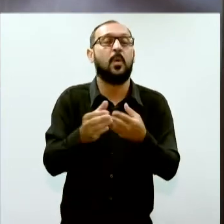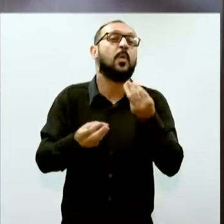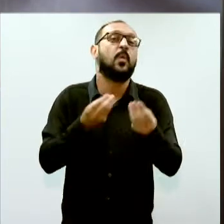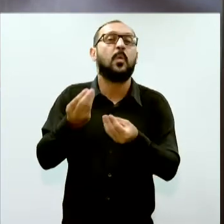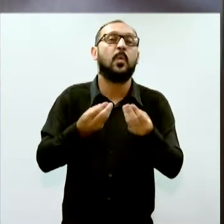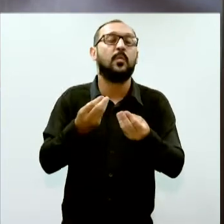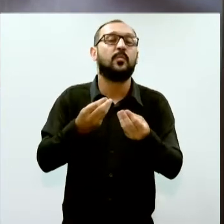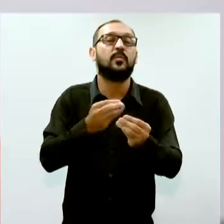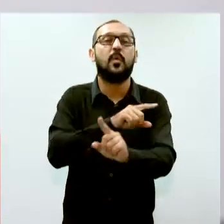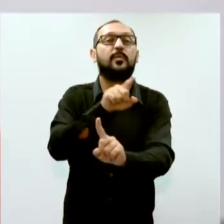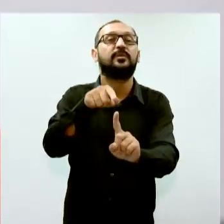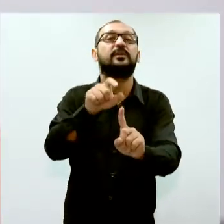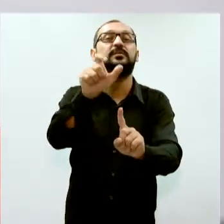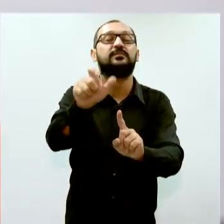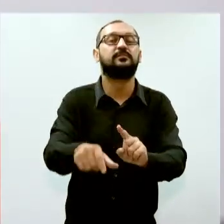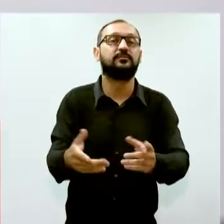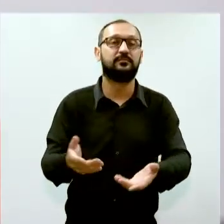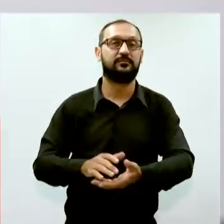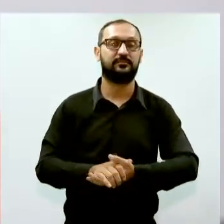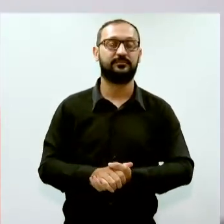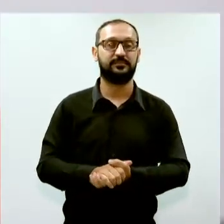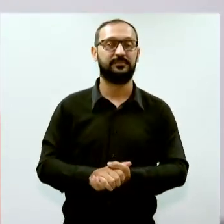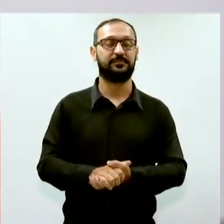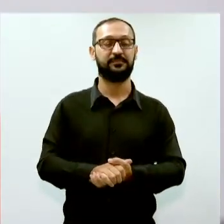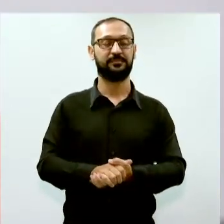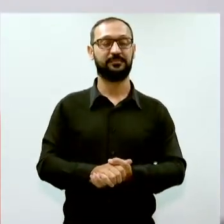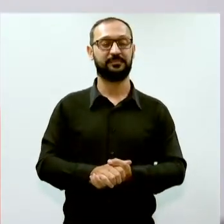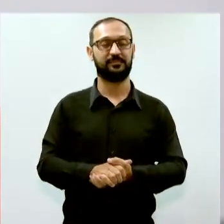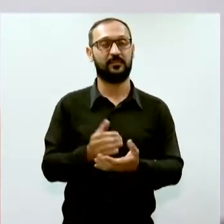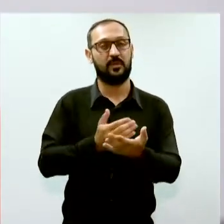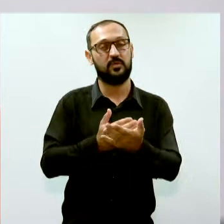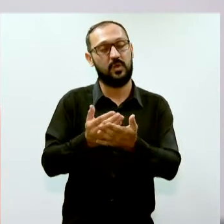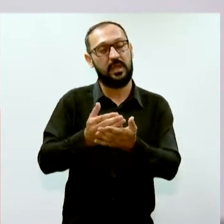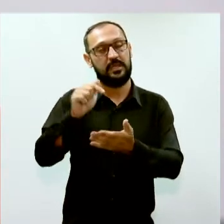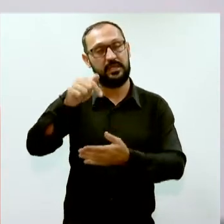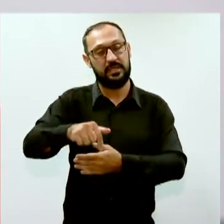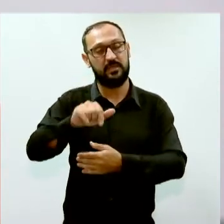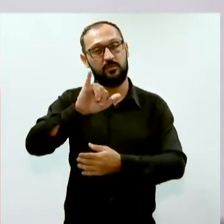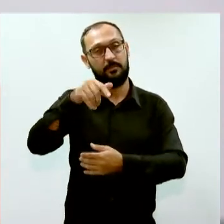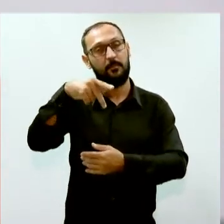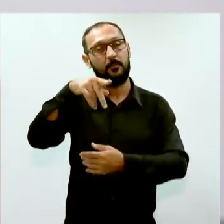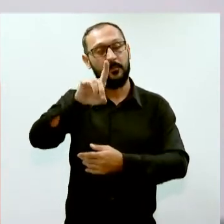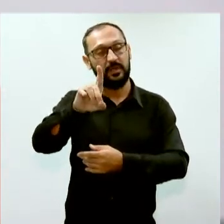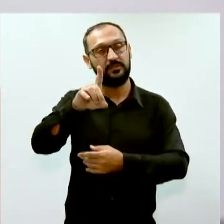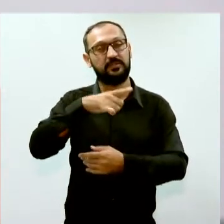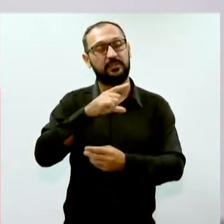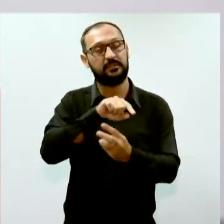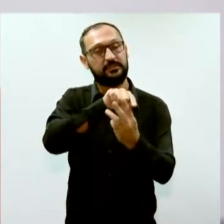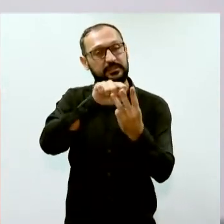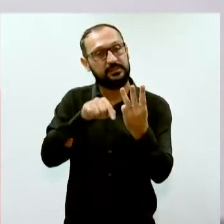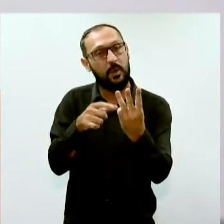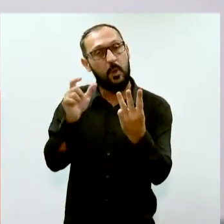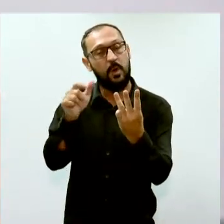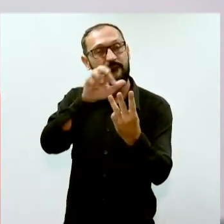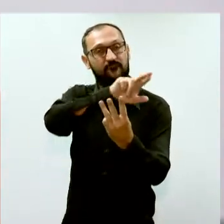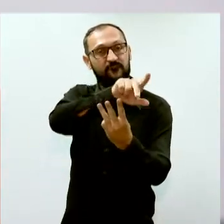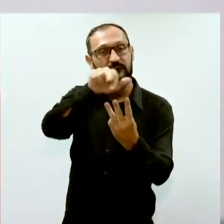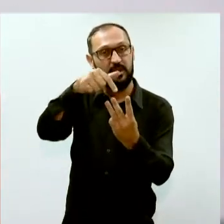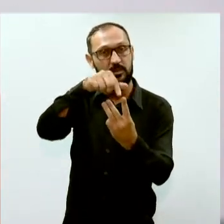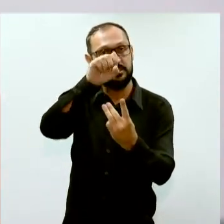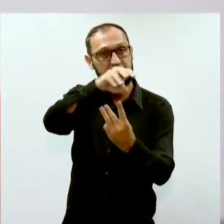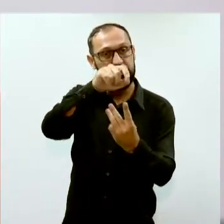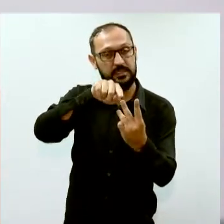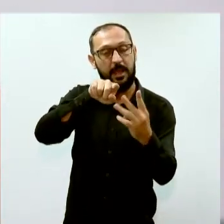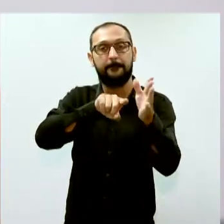que é o público-alvo? Nós trabalhamos no IPED em 3 frentes distintas, que é o ensino,